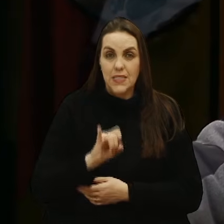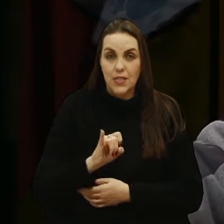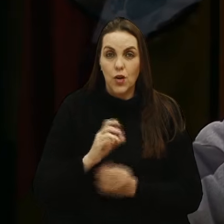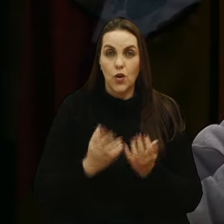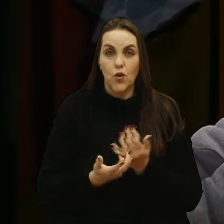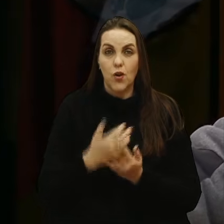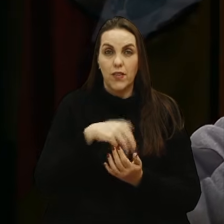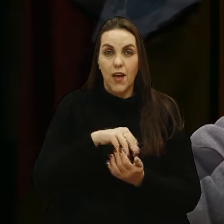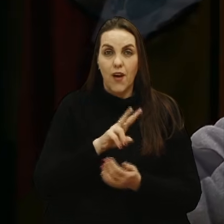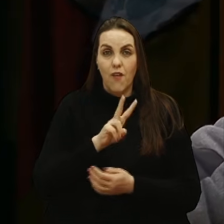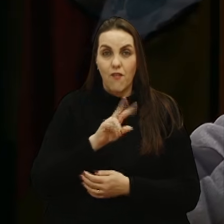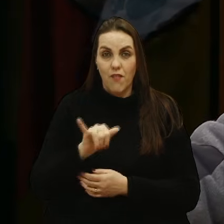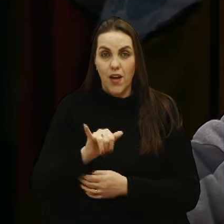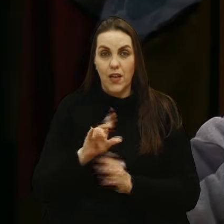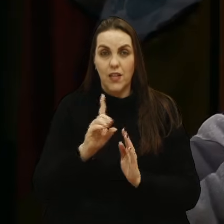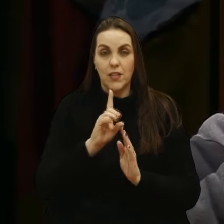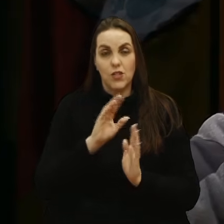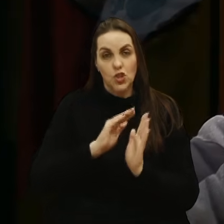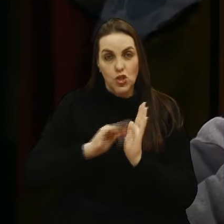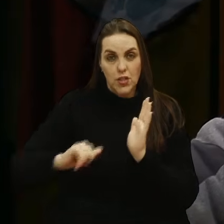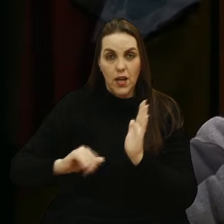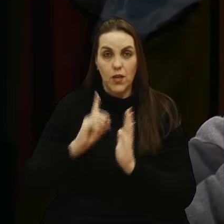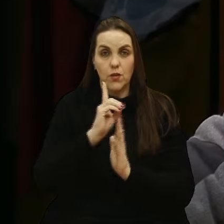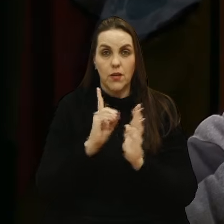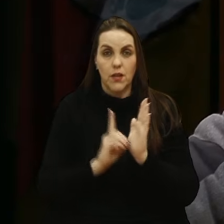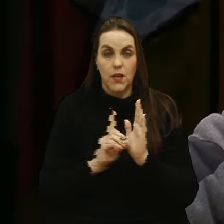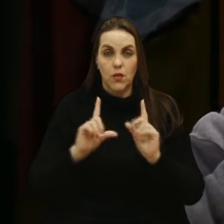não retirada do decreto de redução de custos.